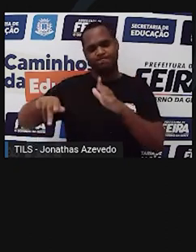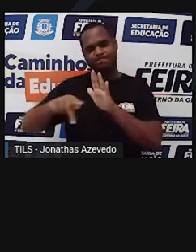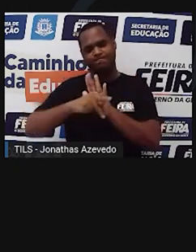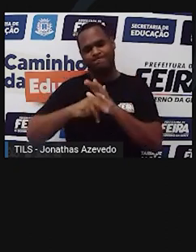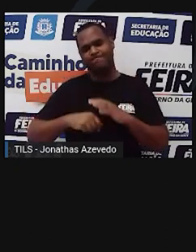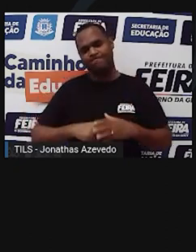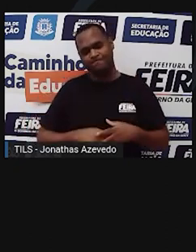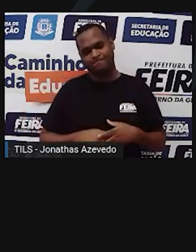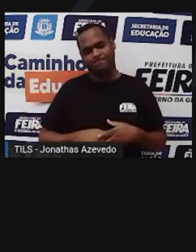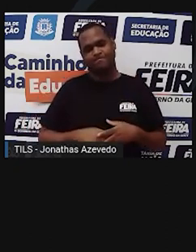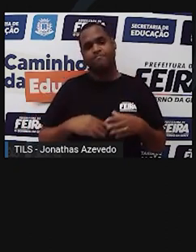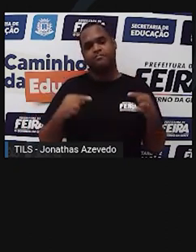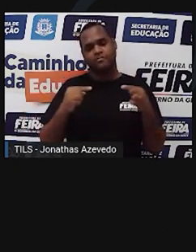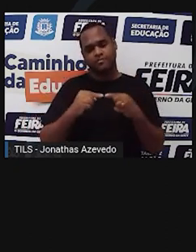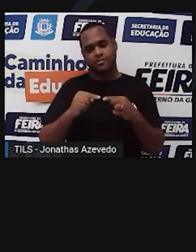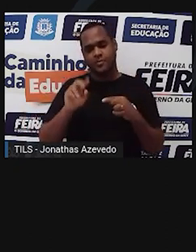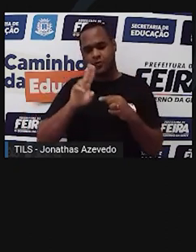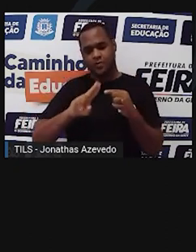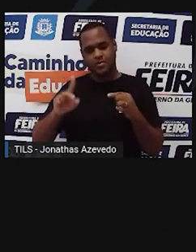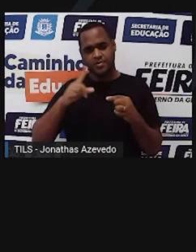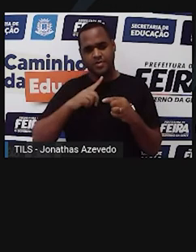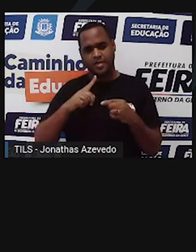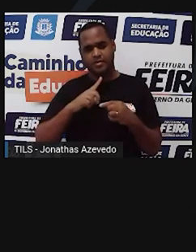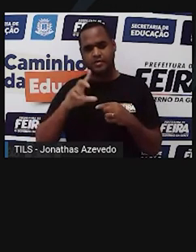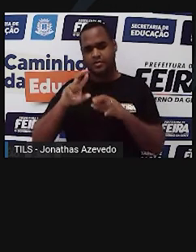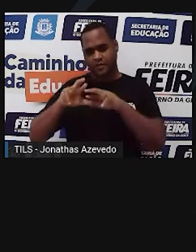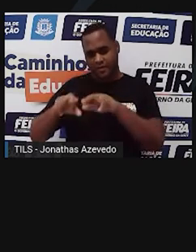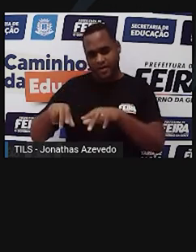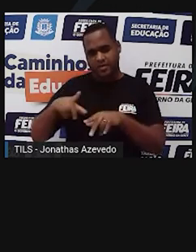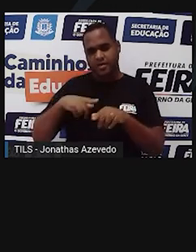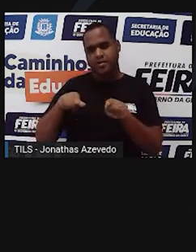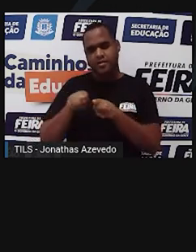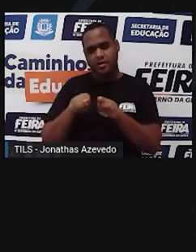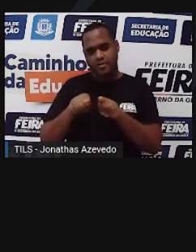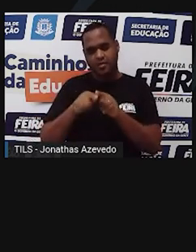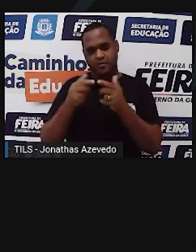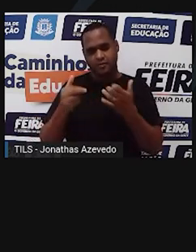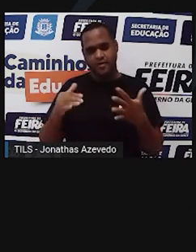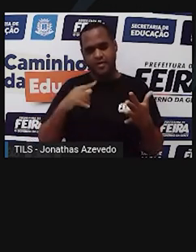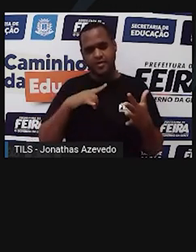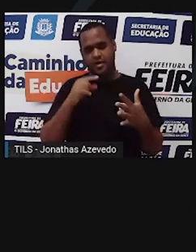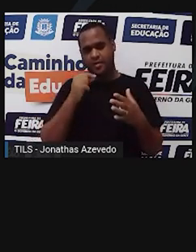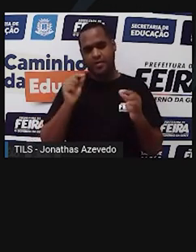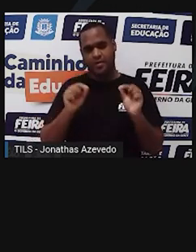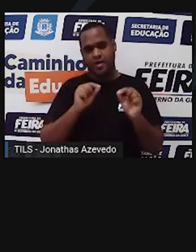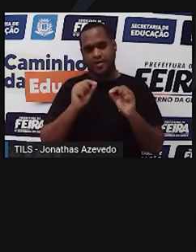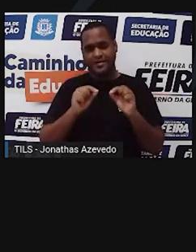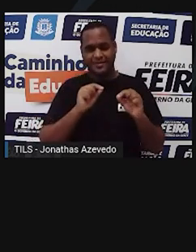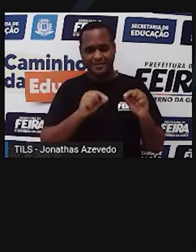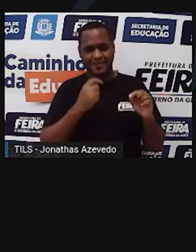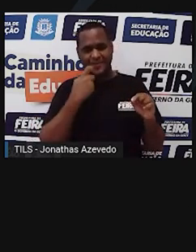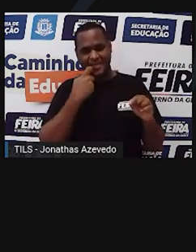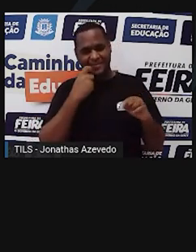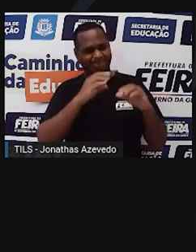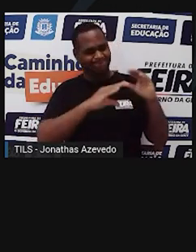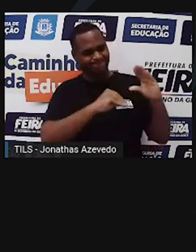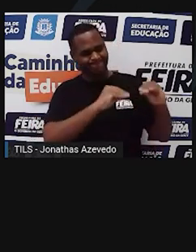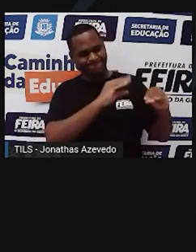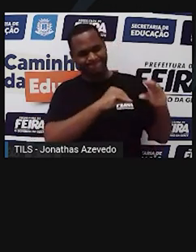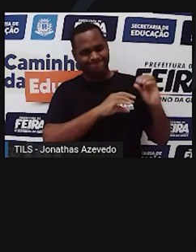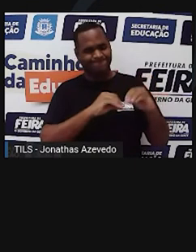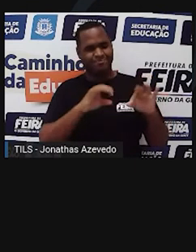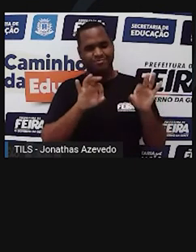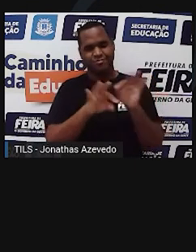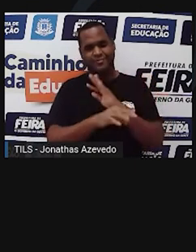Infelizmente, o uso de hidrelétricas também causa a extinção de certas espécies de peixes e torna o ambiente